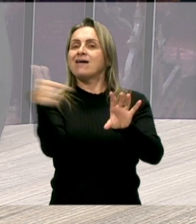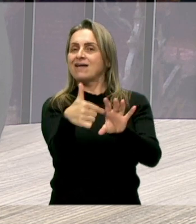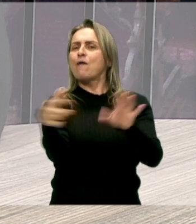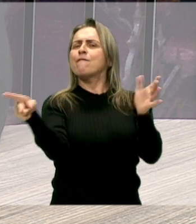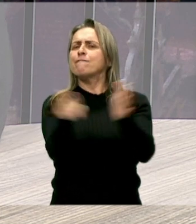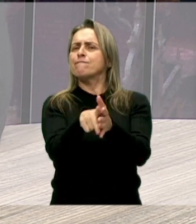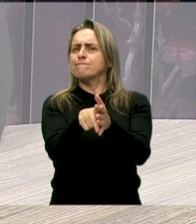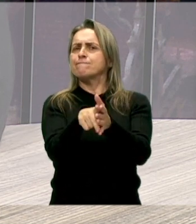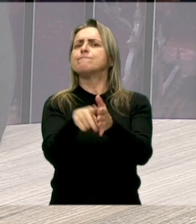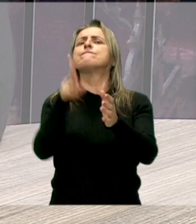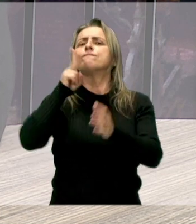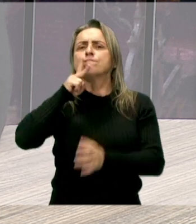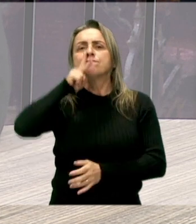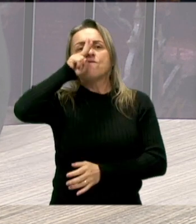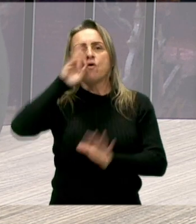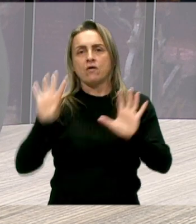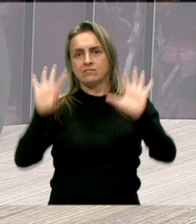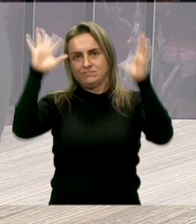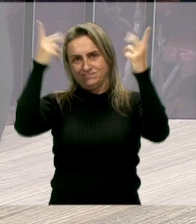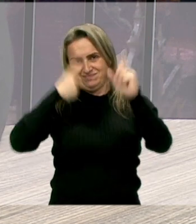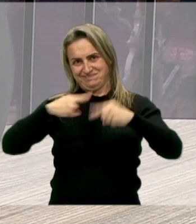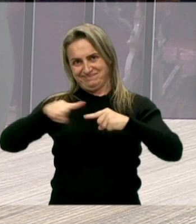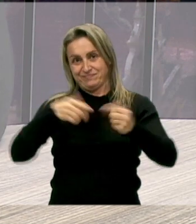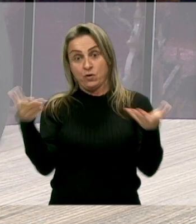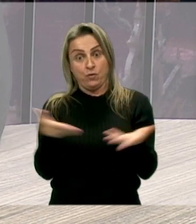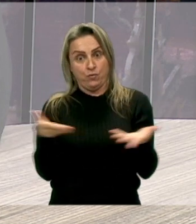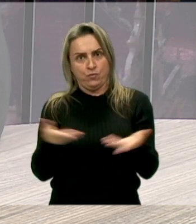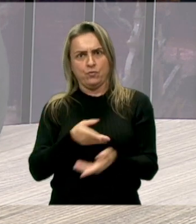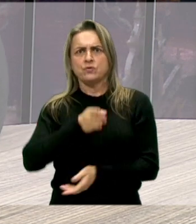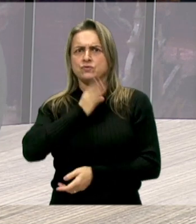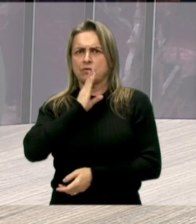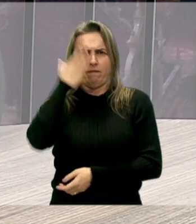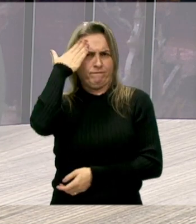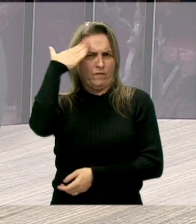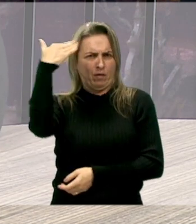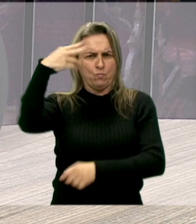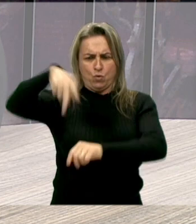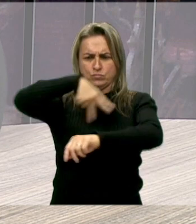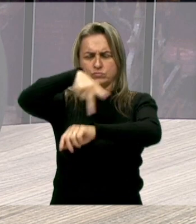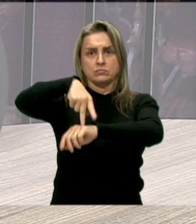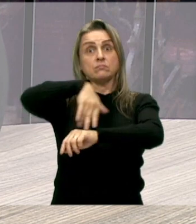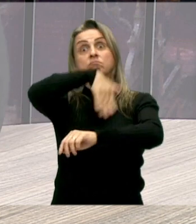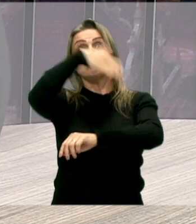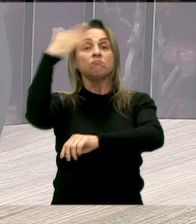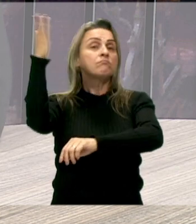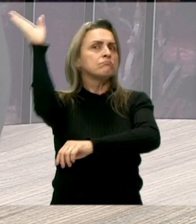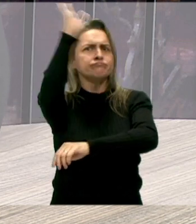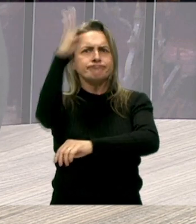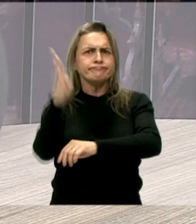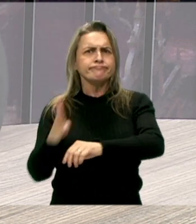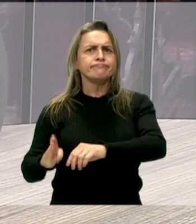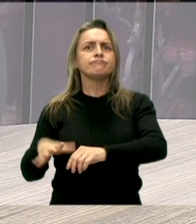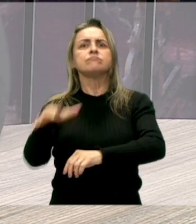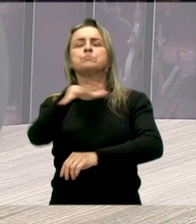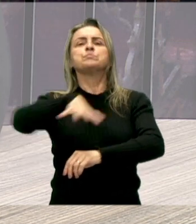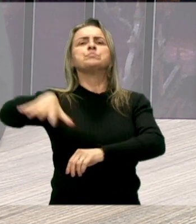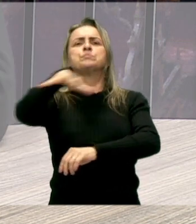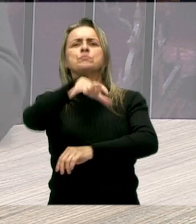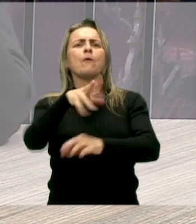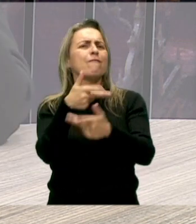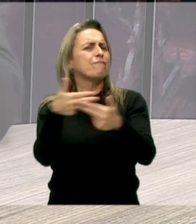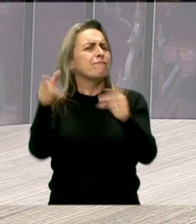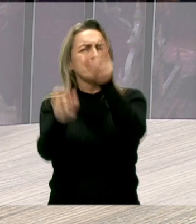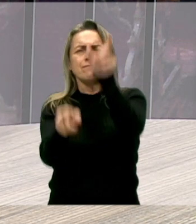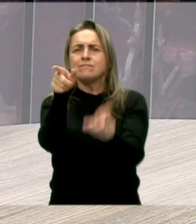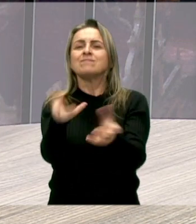ele já é conhecido nacionalmente, tem muitos artistas que às vezes a gente entra em contato e fala, nossa, eu quero tanto ir para esse festival, todo mundo